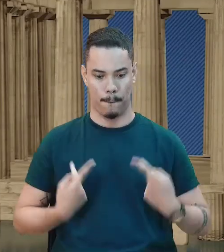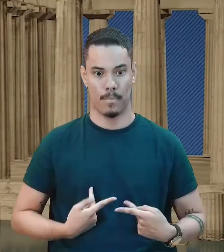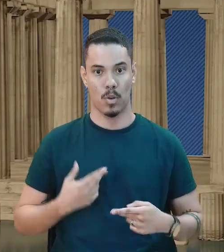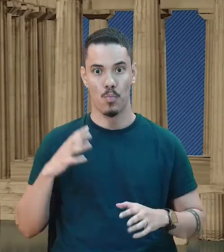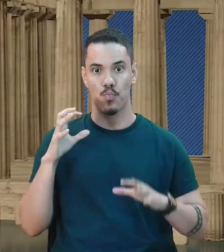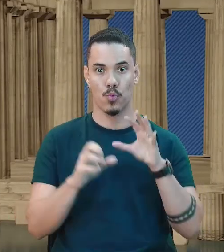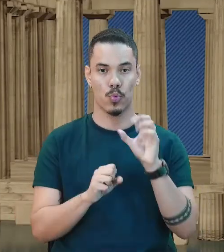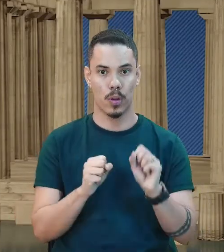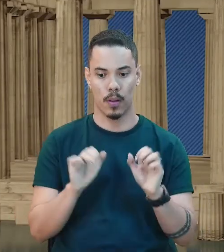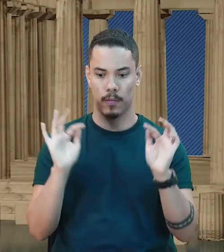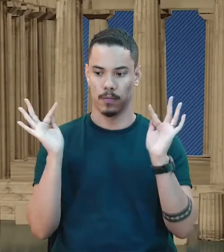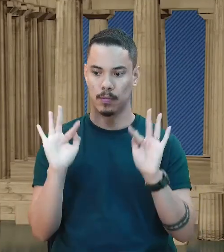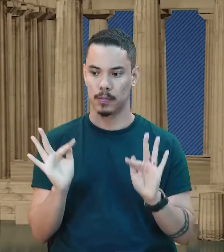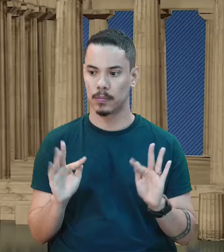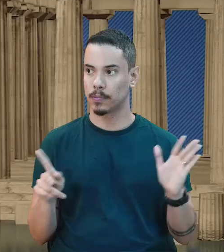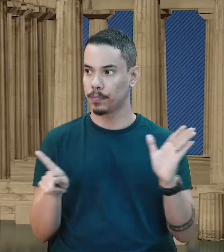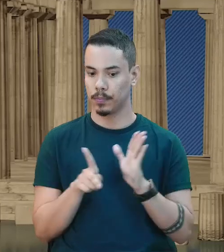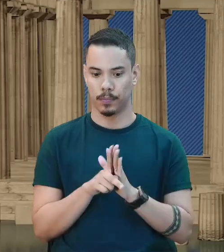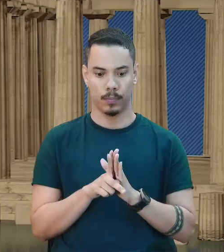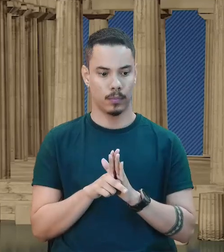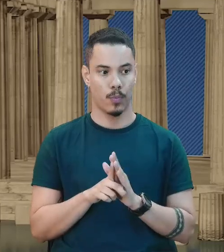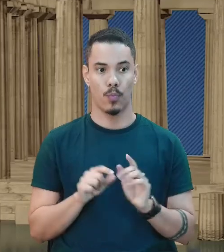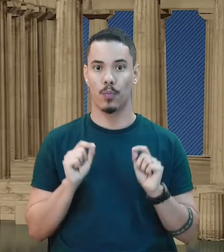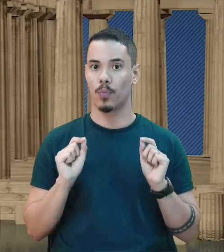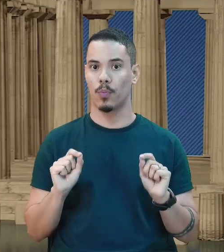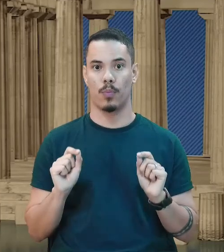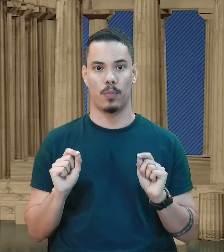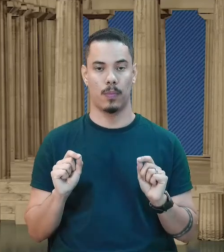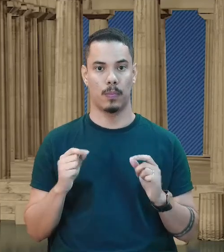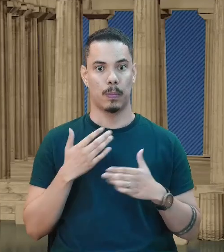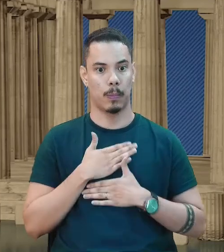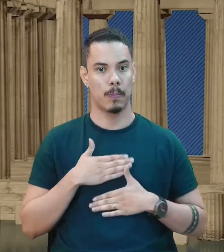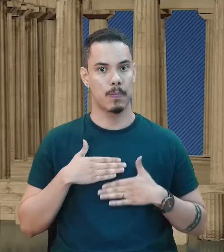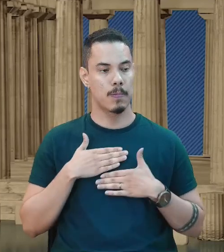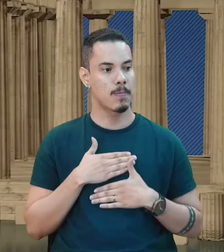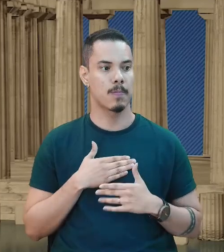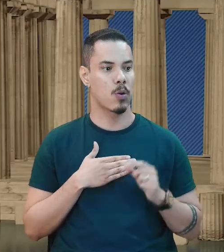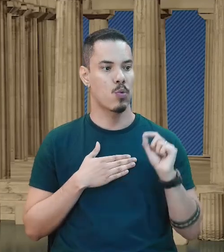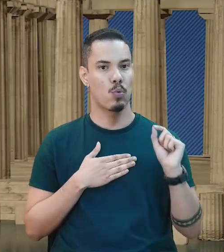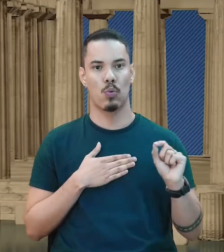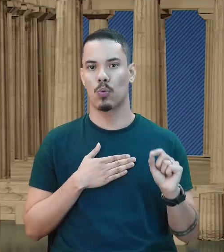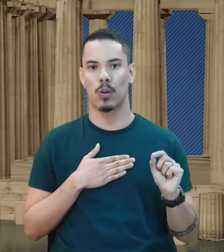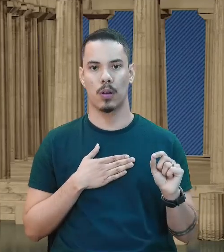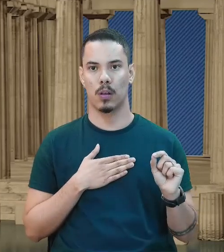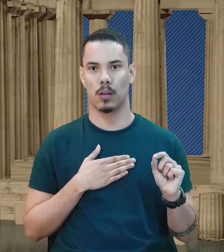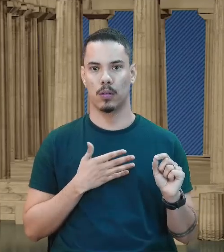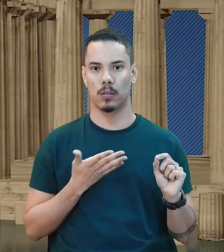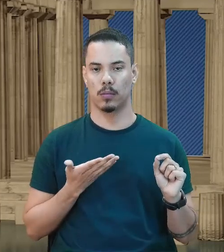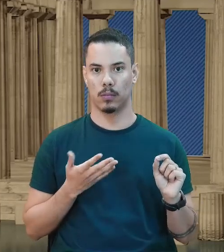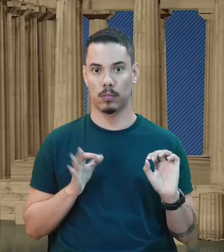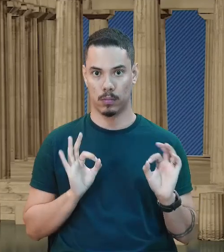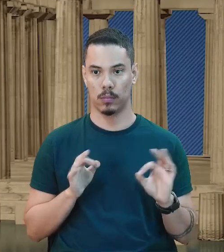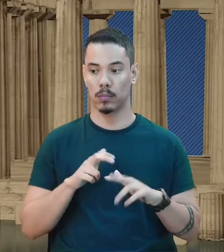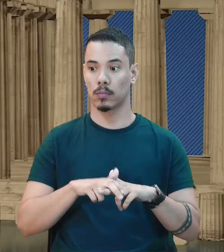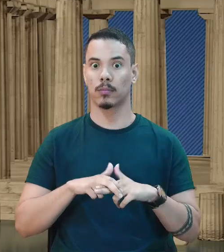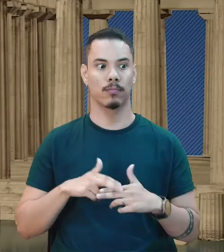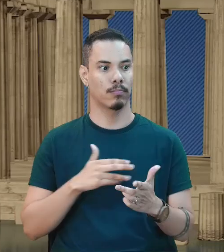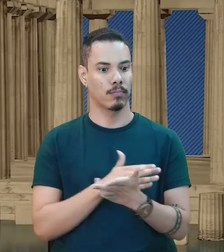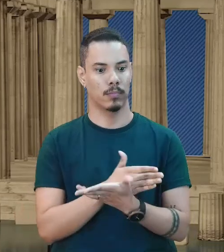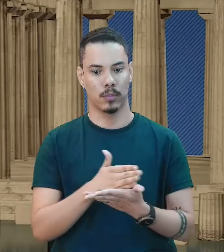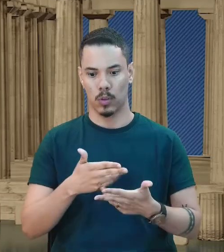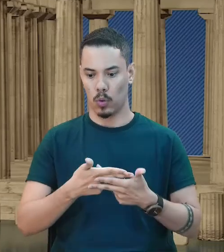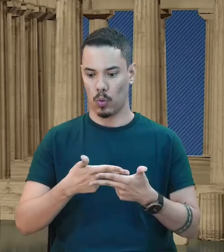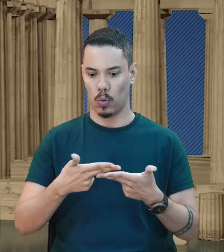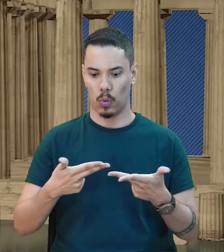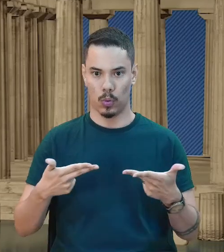do homem, ela se dá a partir de quê? O prazer do homem se dá a partir de quê? Então são dessas